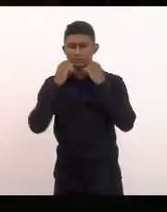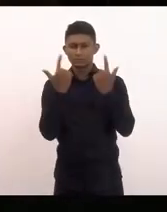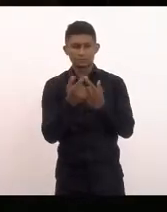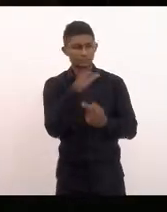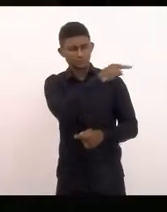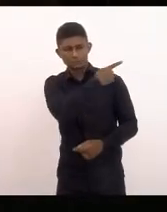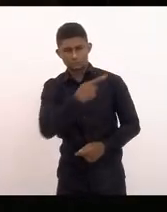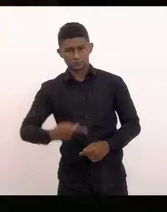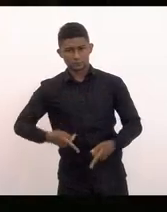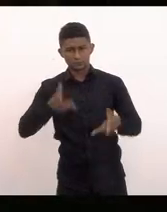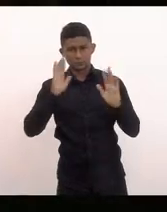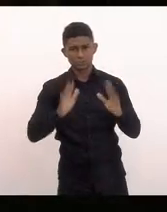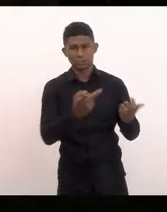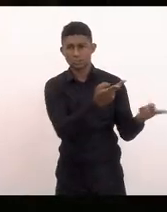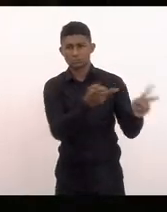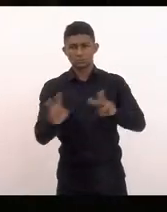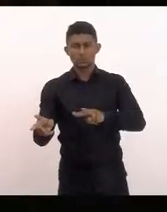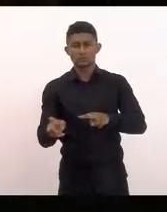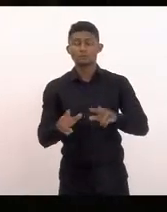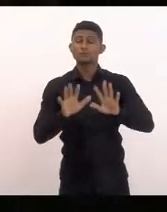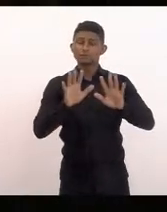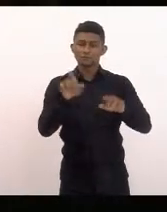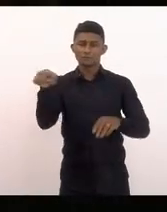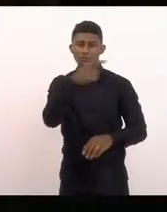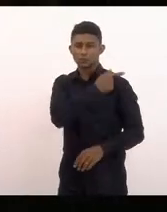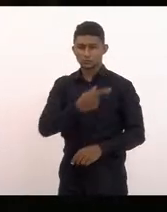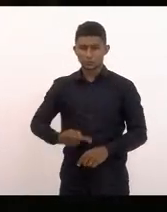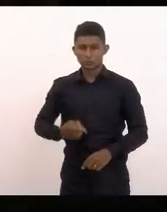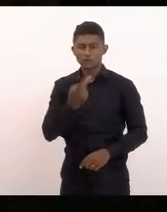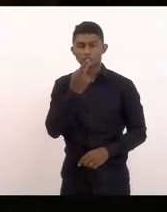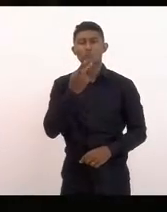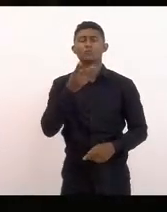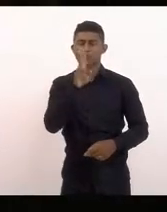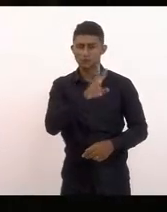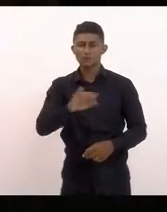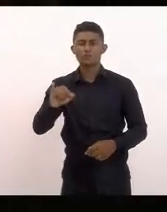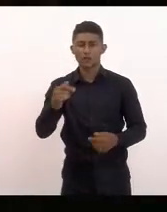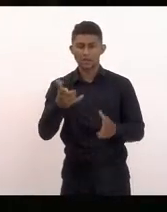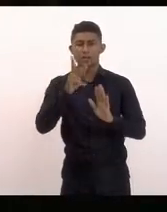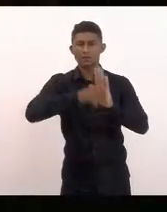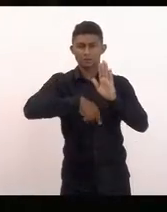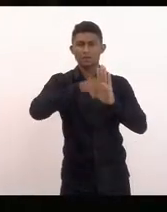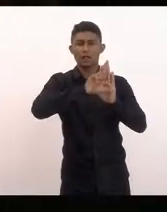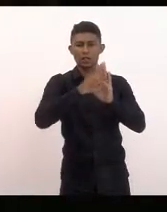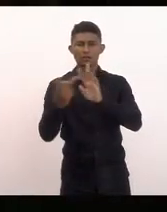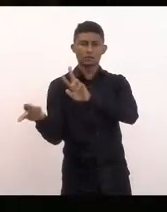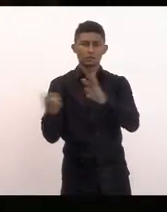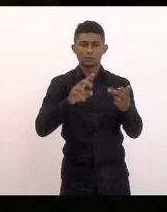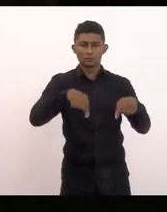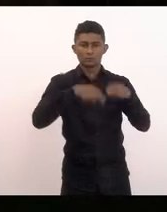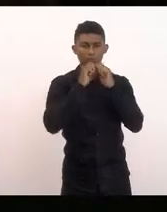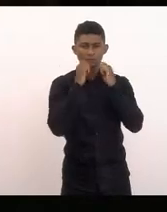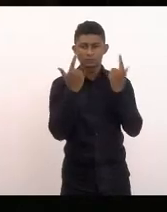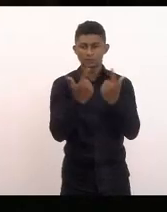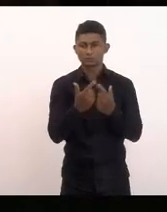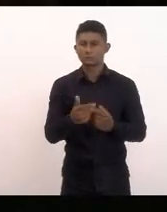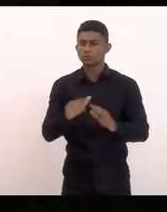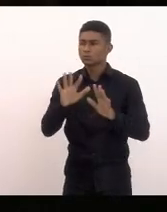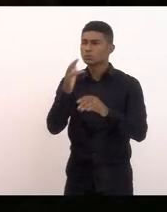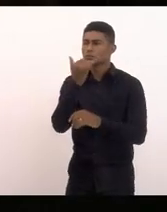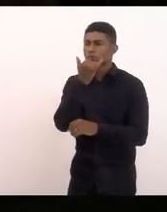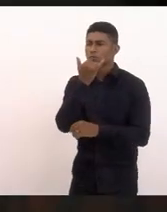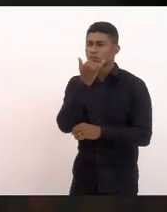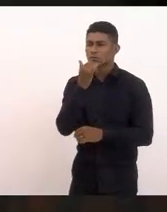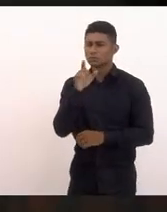fez o encaminhamento, mas o governador já disse que vai encaminhar o projeto de lei para a Assembleia. Deputado Márcio, deixa eu só corrigir,